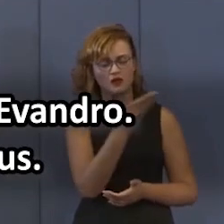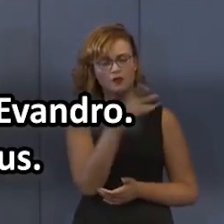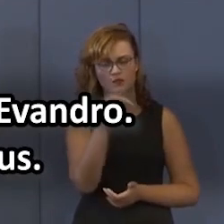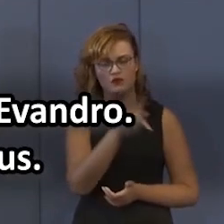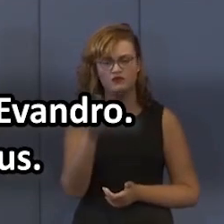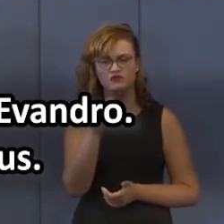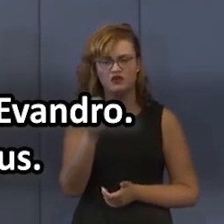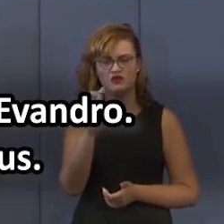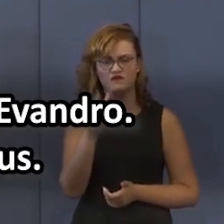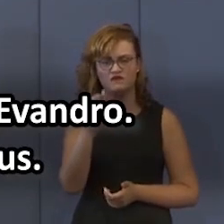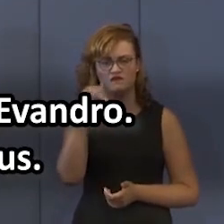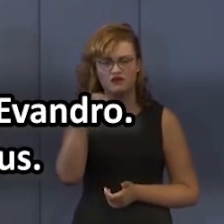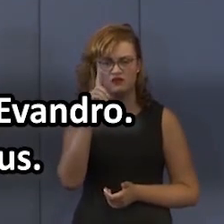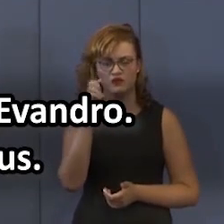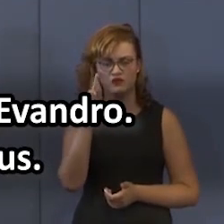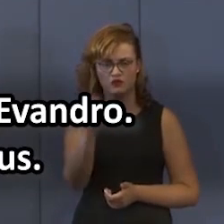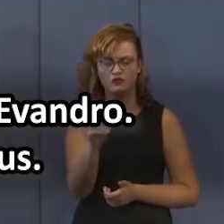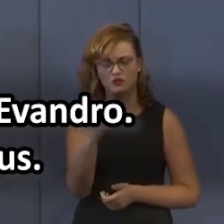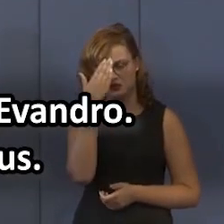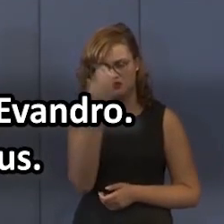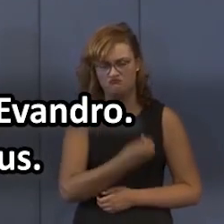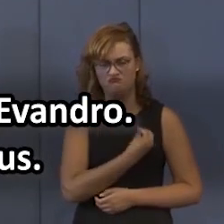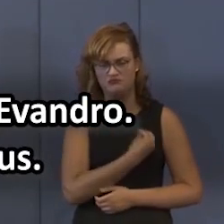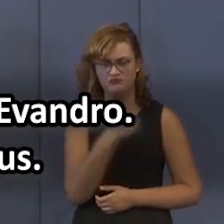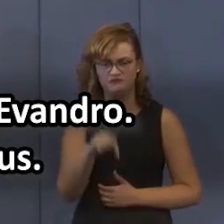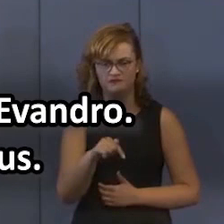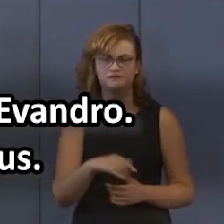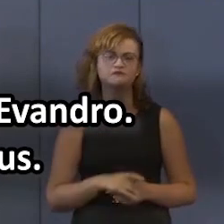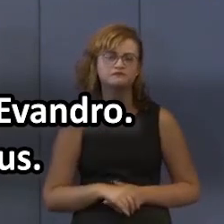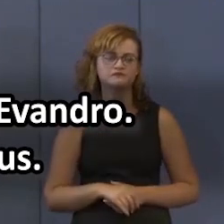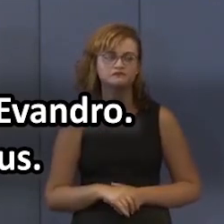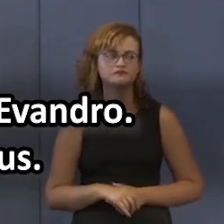professor Evandro e agradeço muito a presença dele aqui conosco.